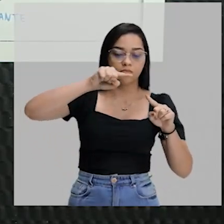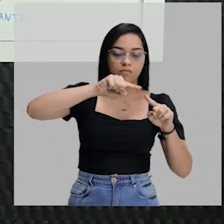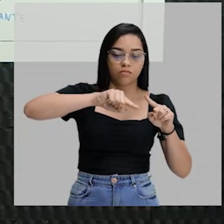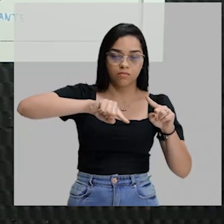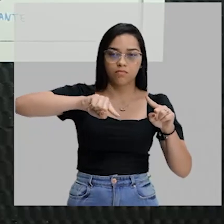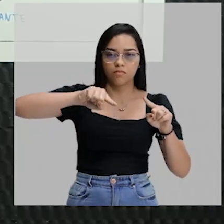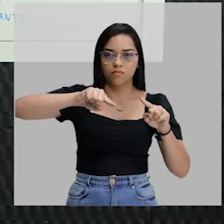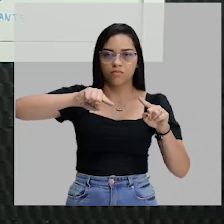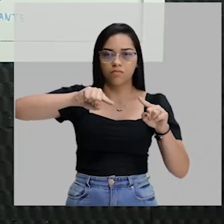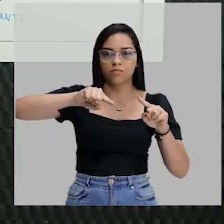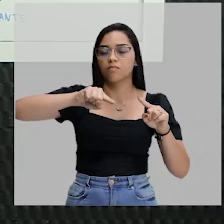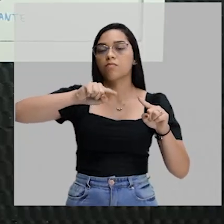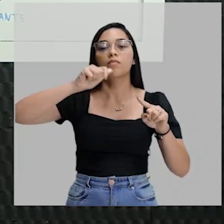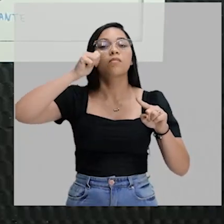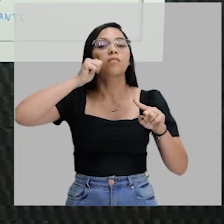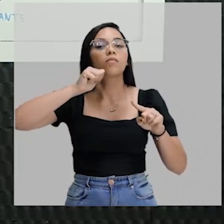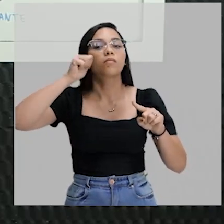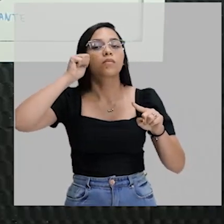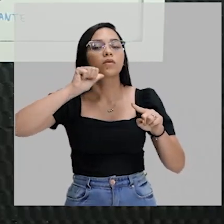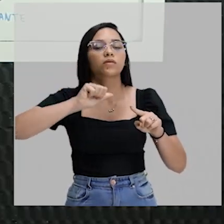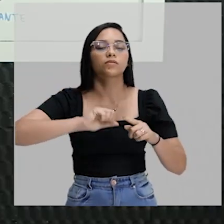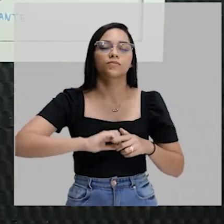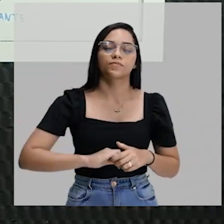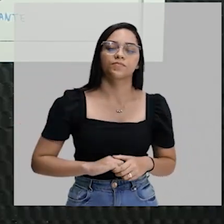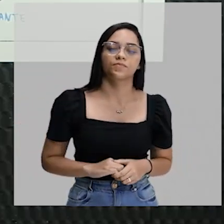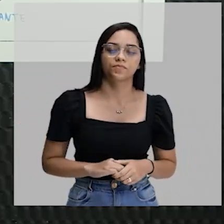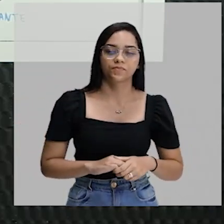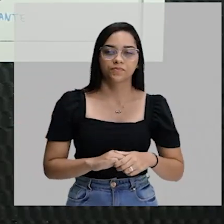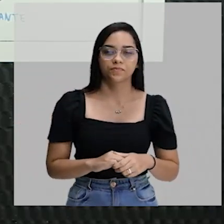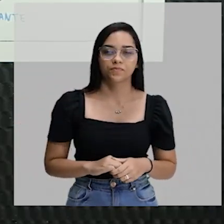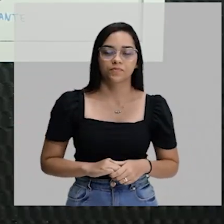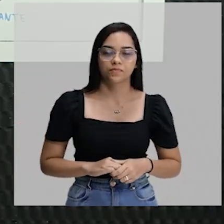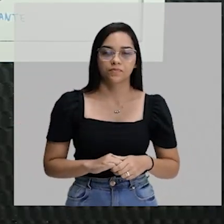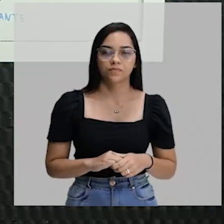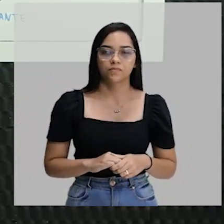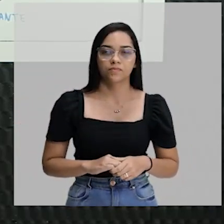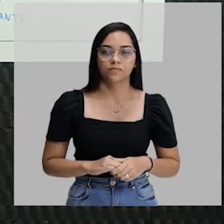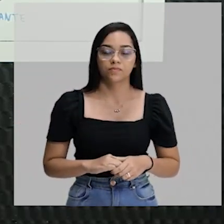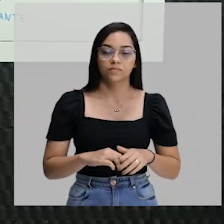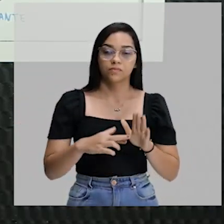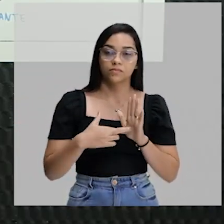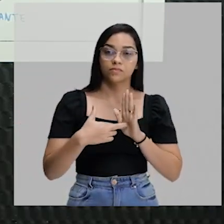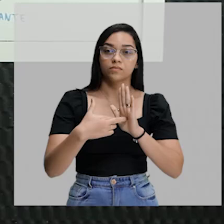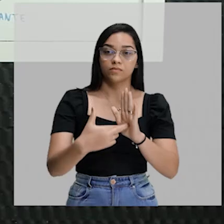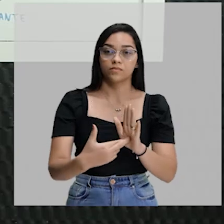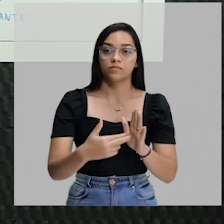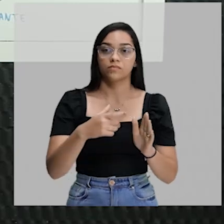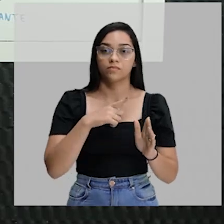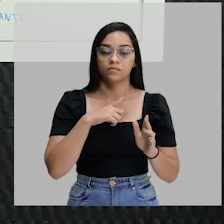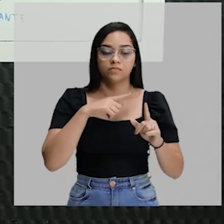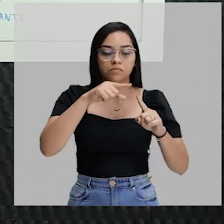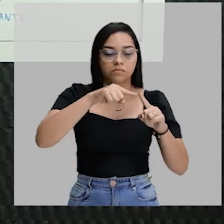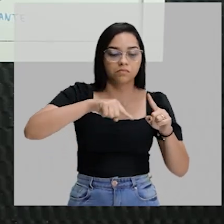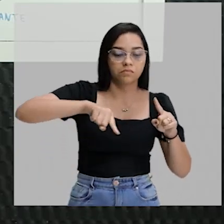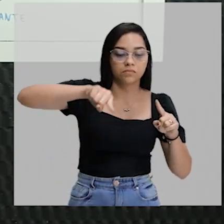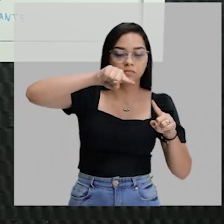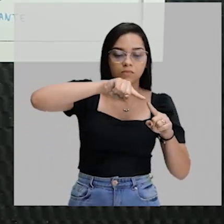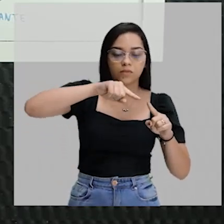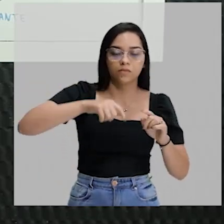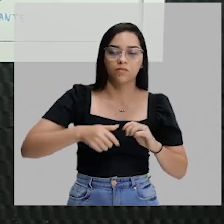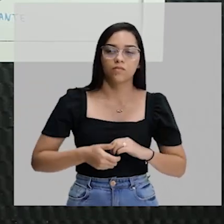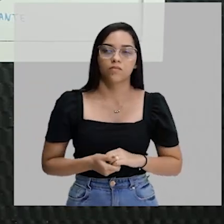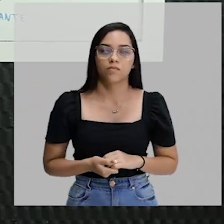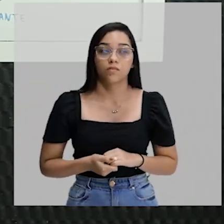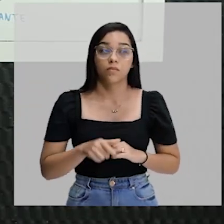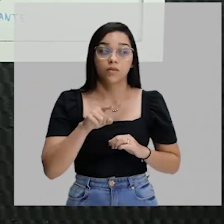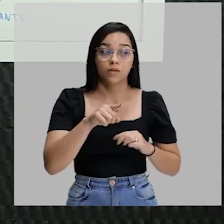ver que é um indivíduo do sexo feminino, tá certo? Indivíduo do sexo feminino representado por um círculo ou por uma bolinha.